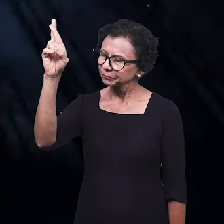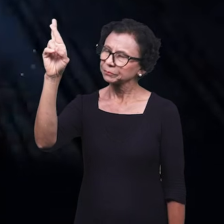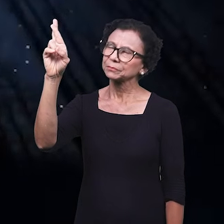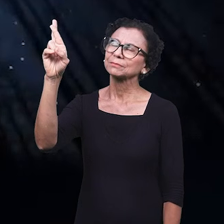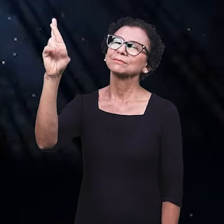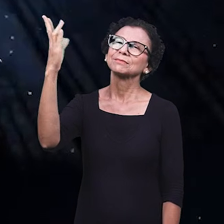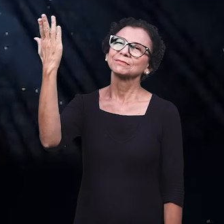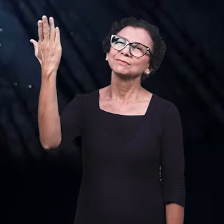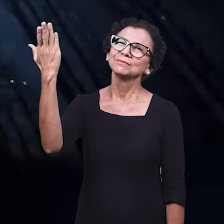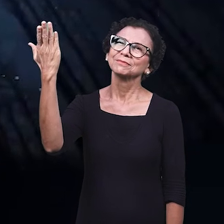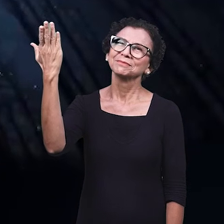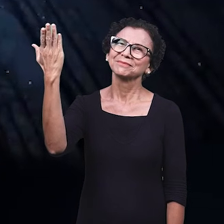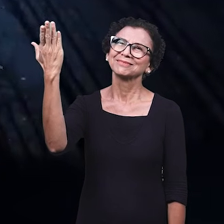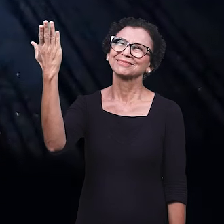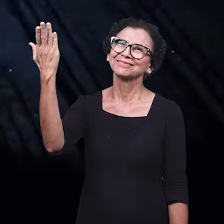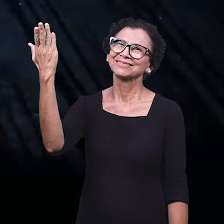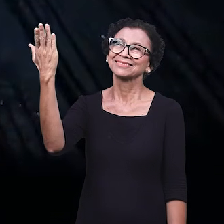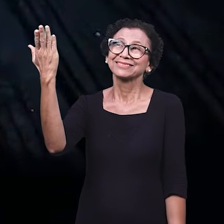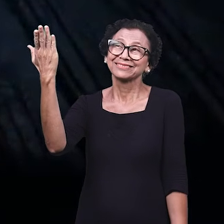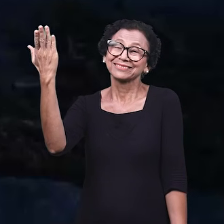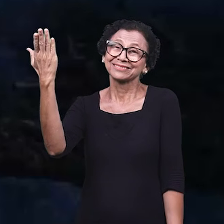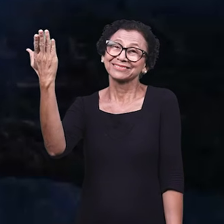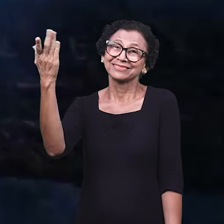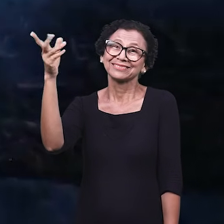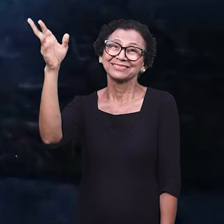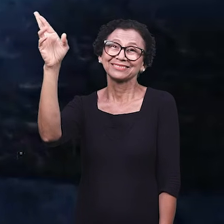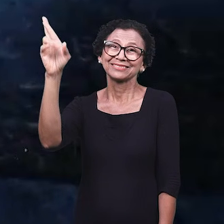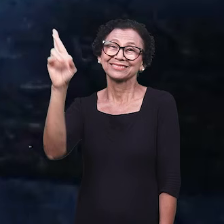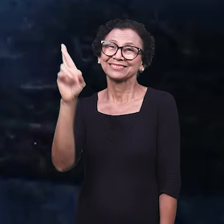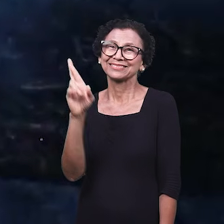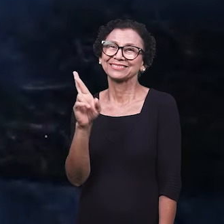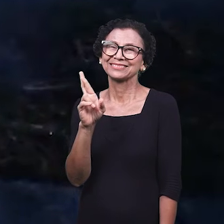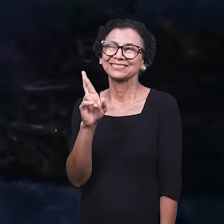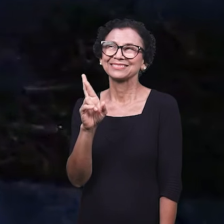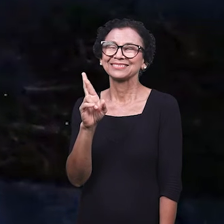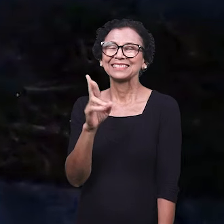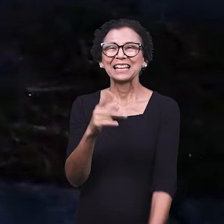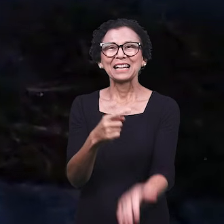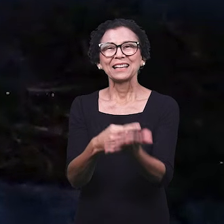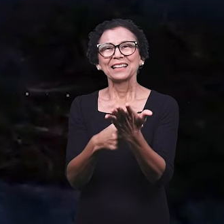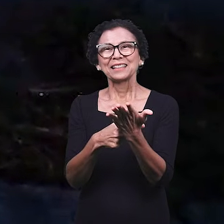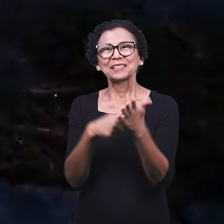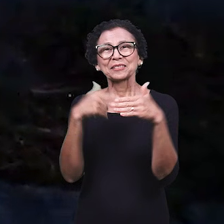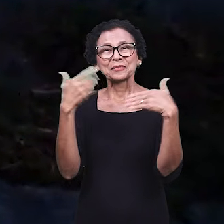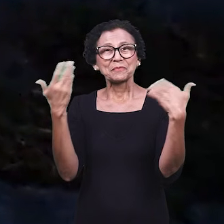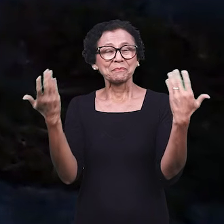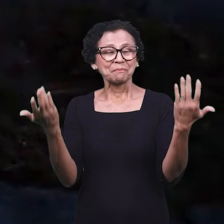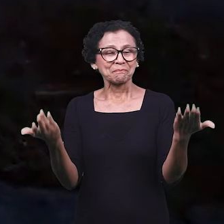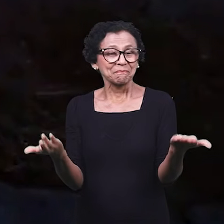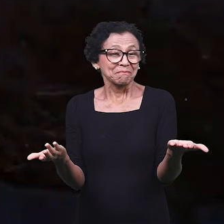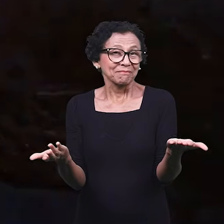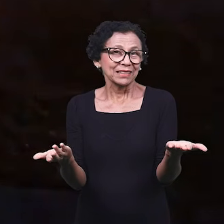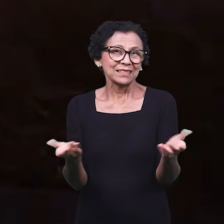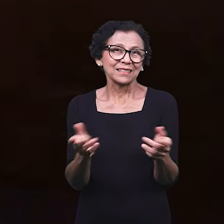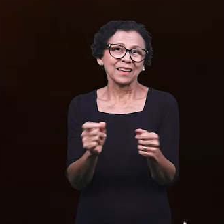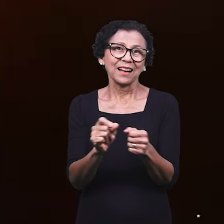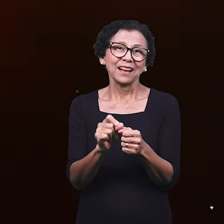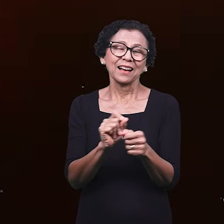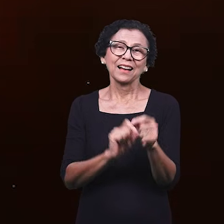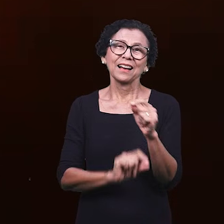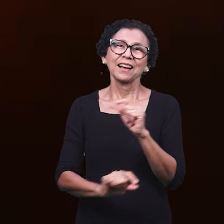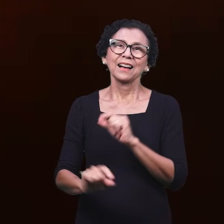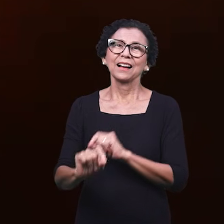confiarei no Senhor. Sei que Deus é por mim e o que